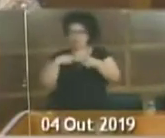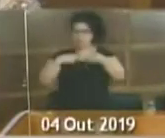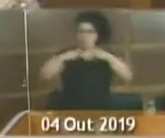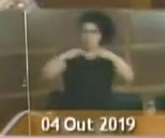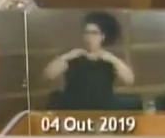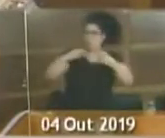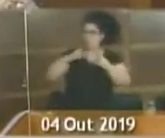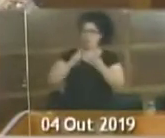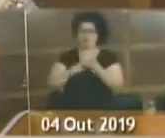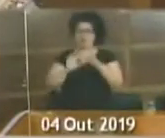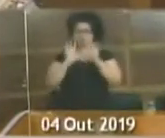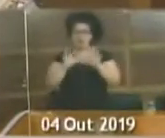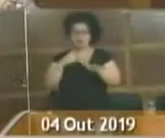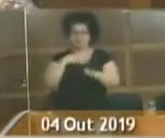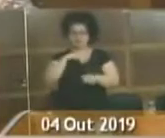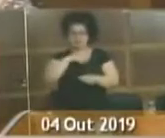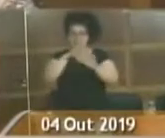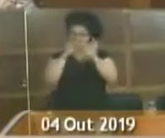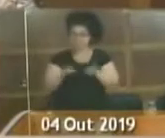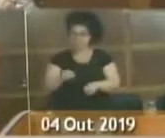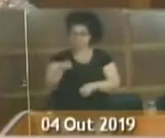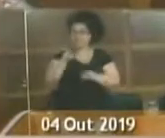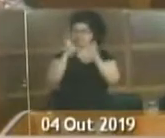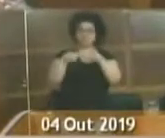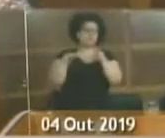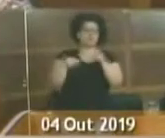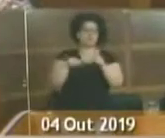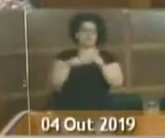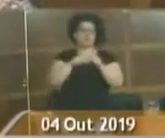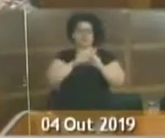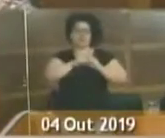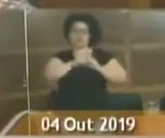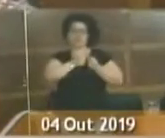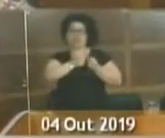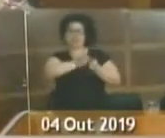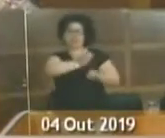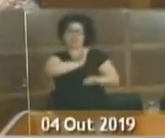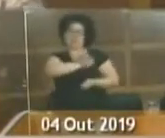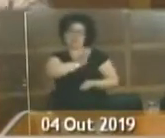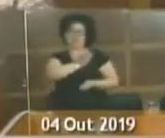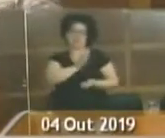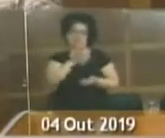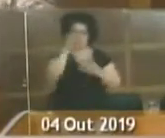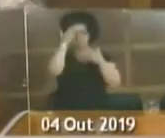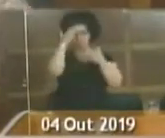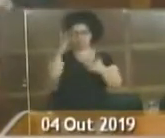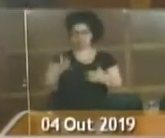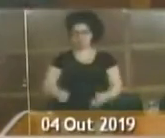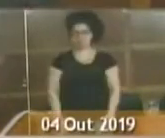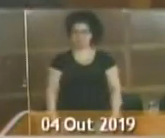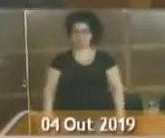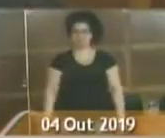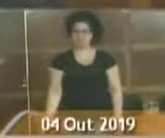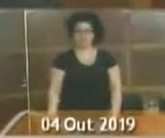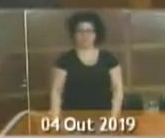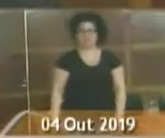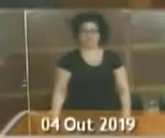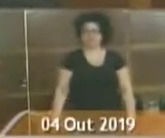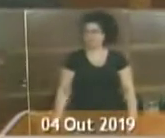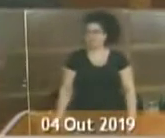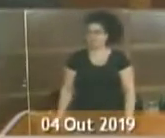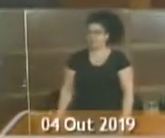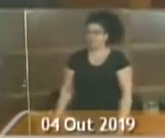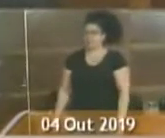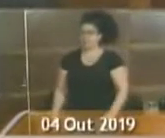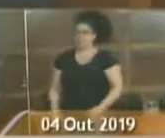roupas, mas tenho certeza que você nunca vai destruir o meu coração. Obrigada. Viu, gente? Isso